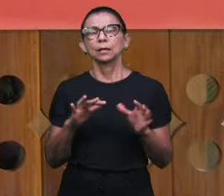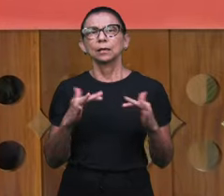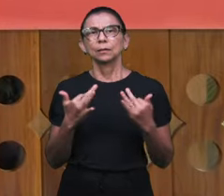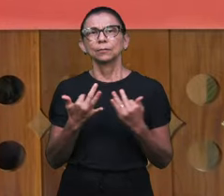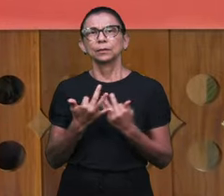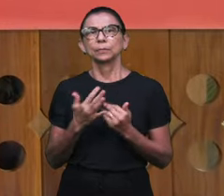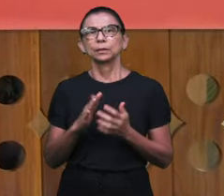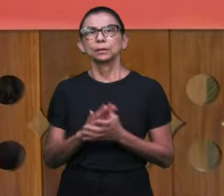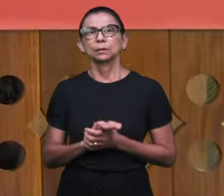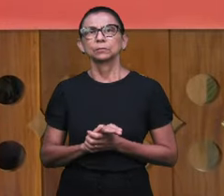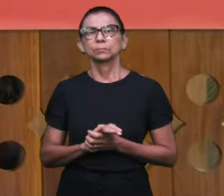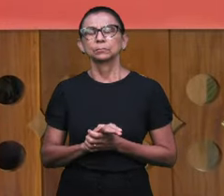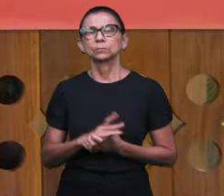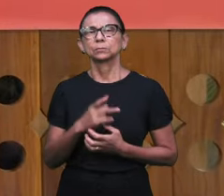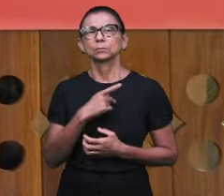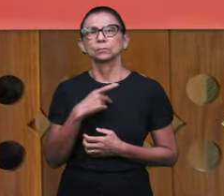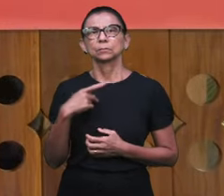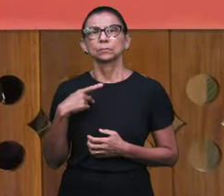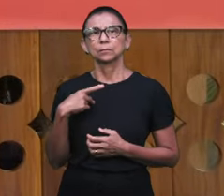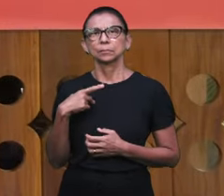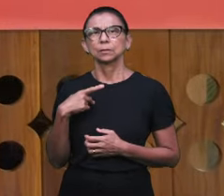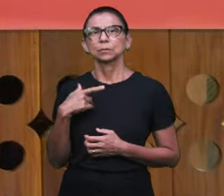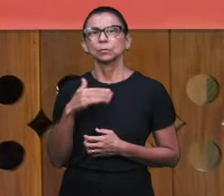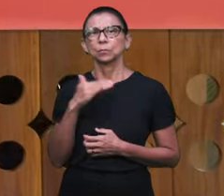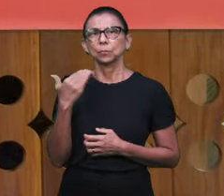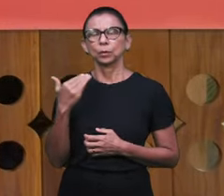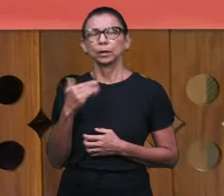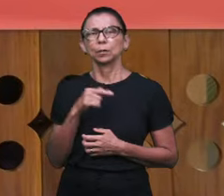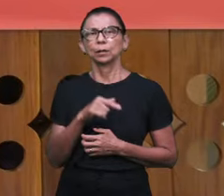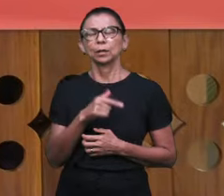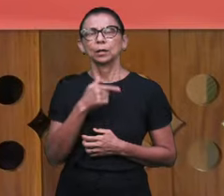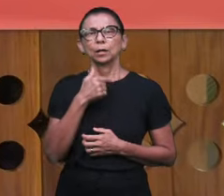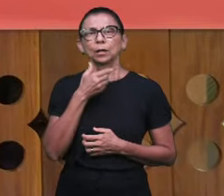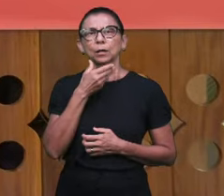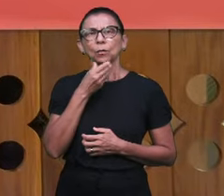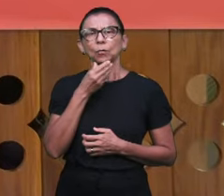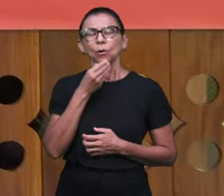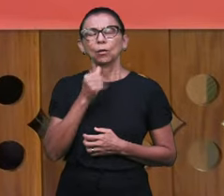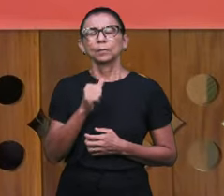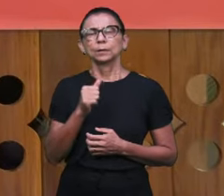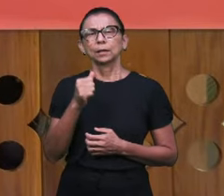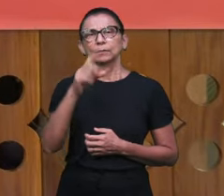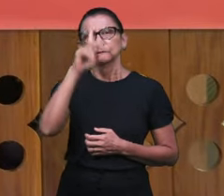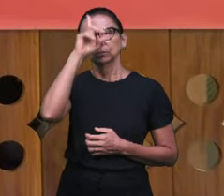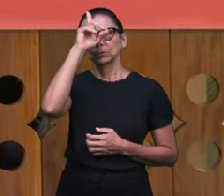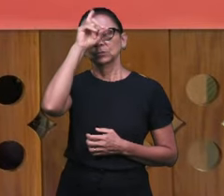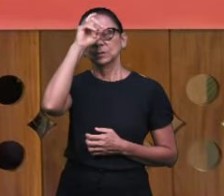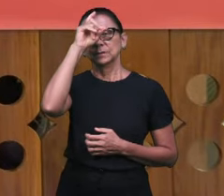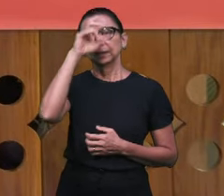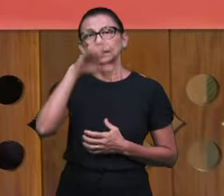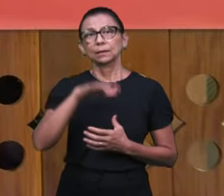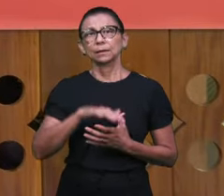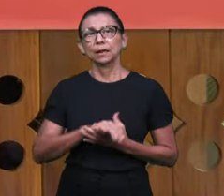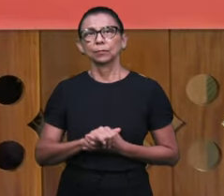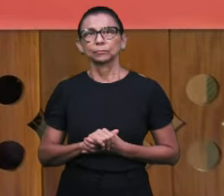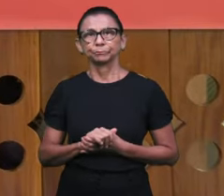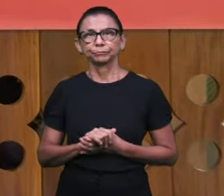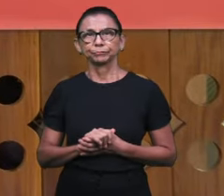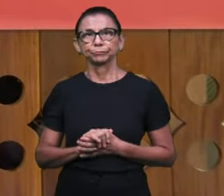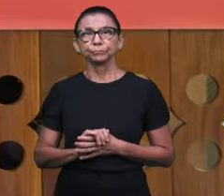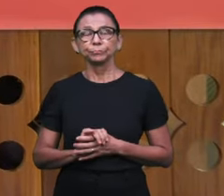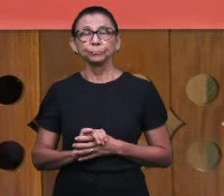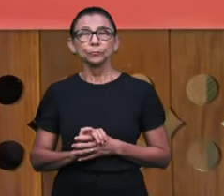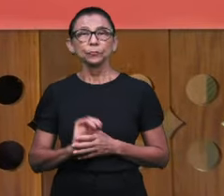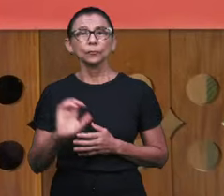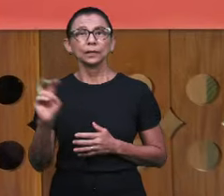aliás, uma experiência muito interessante, ele estava hospitalizado, e a última mensagem para o pastor Edim foi a Trombetas e Festas. Ele